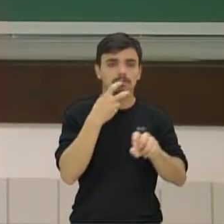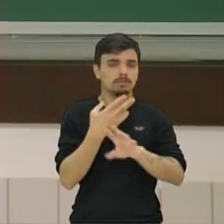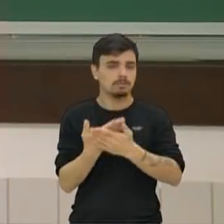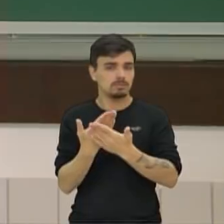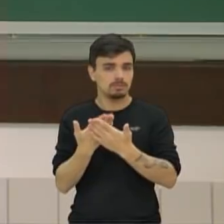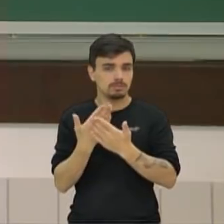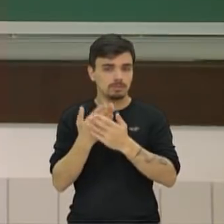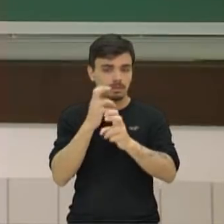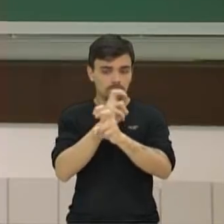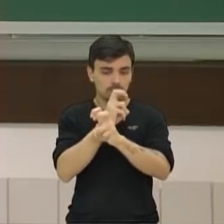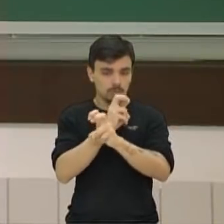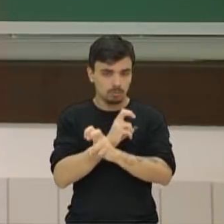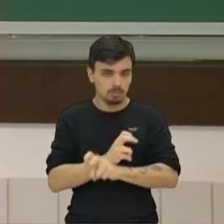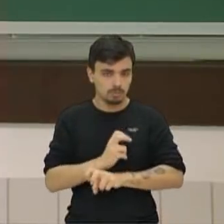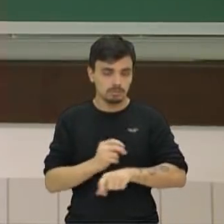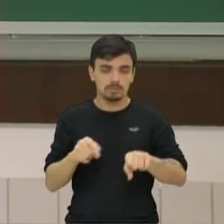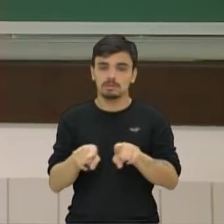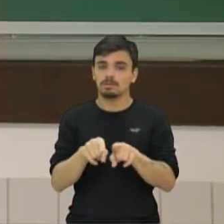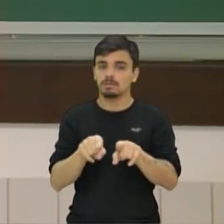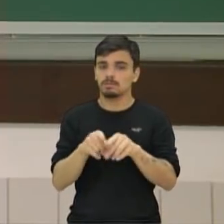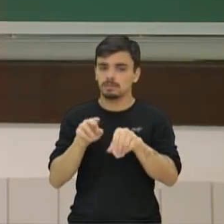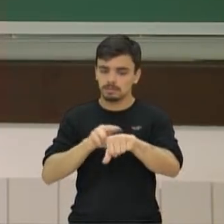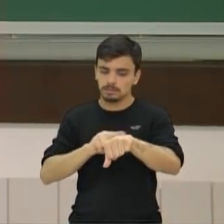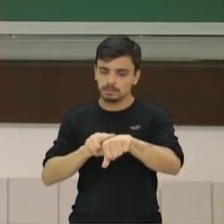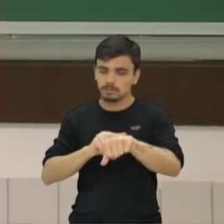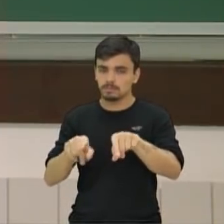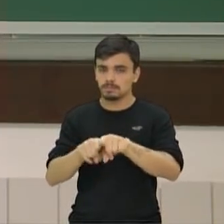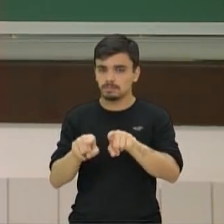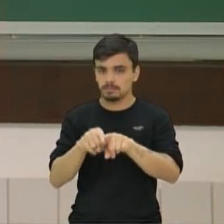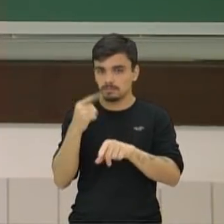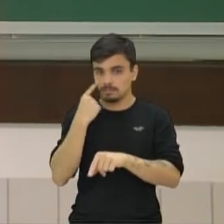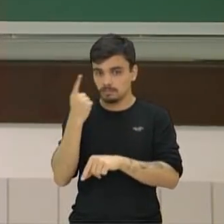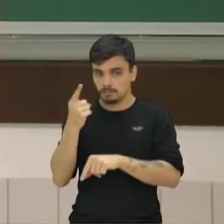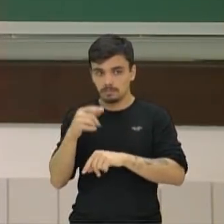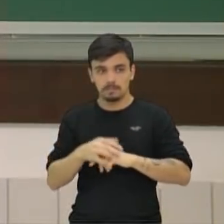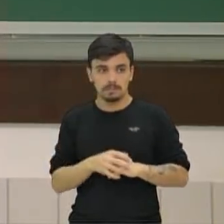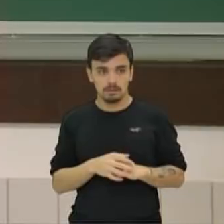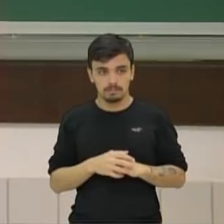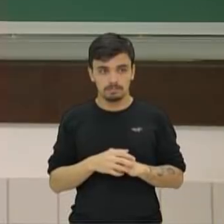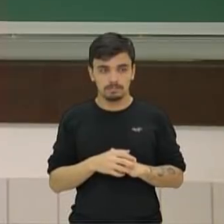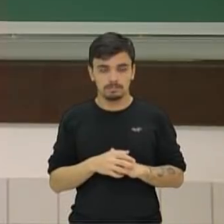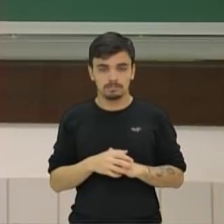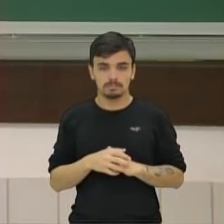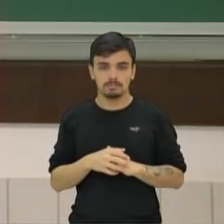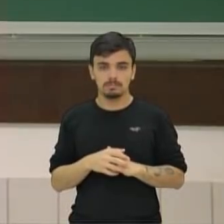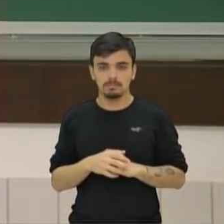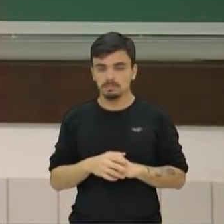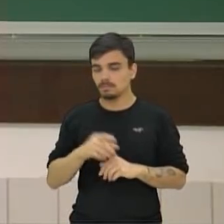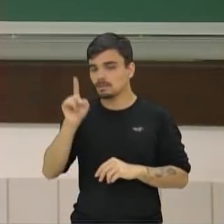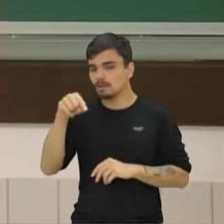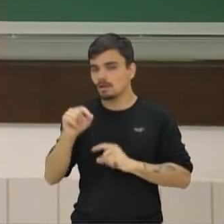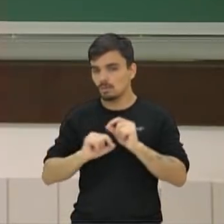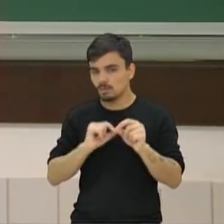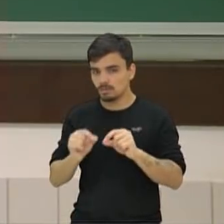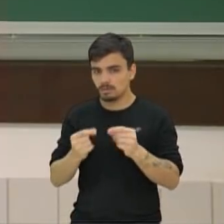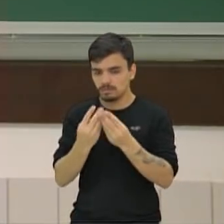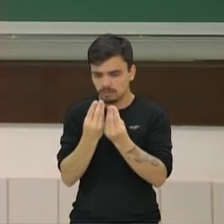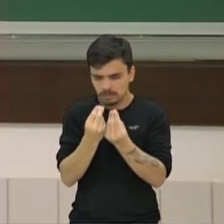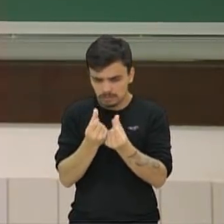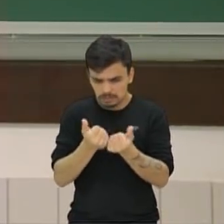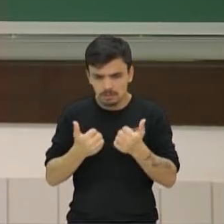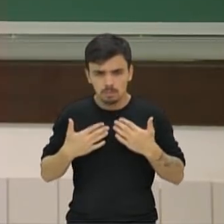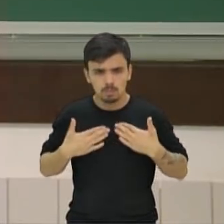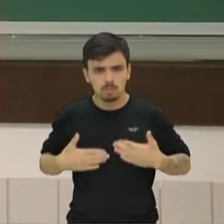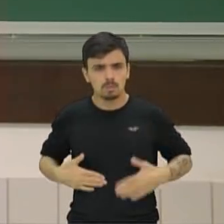tecidos. As obras mais famosas, O Homem Vitruviano, Mona Lisa e A Última Ceia. Ele dissecava corpos para